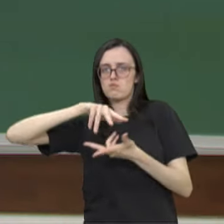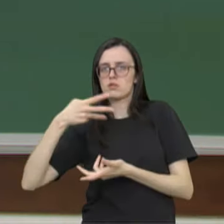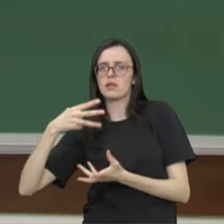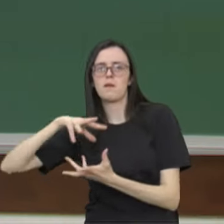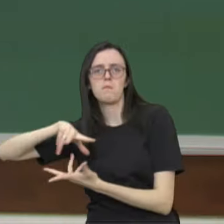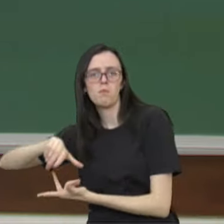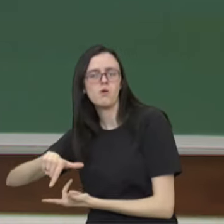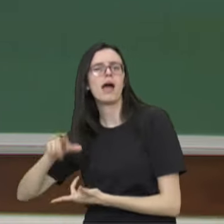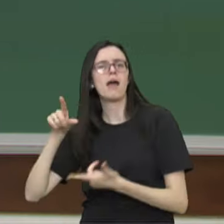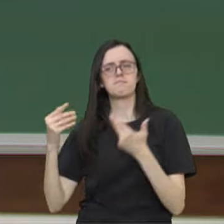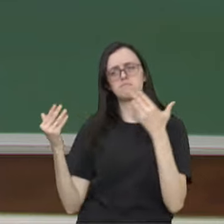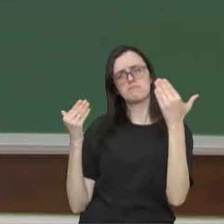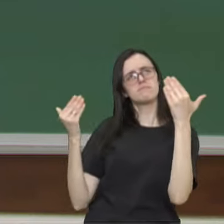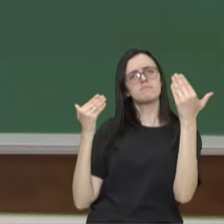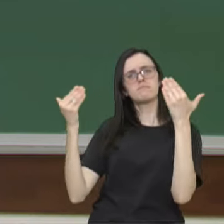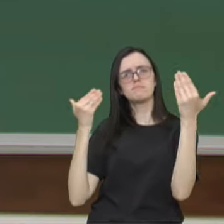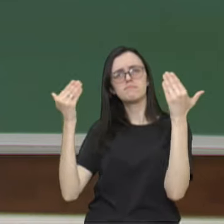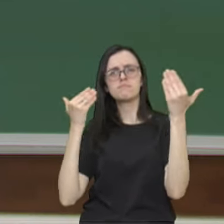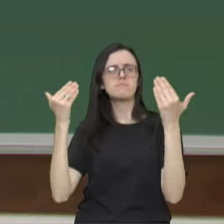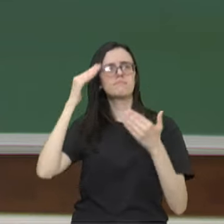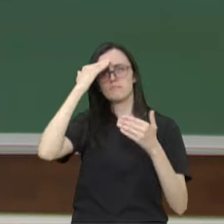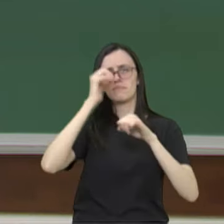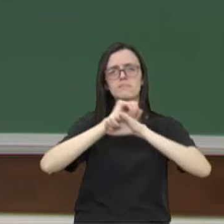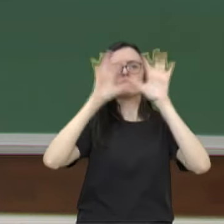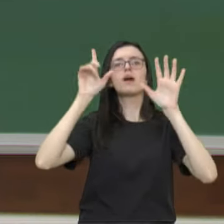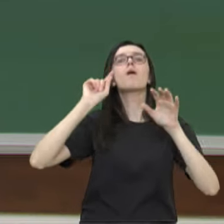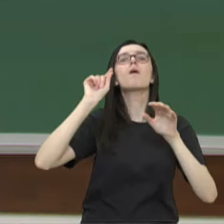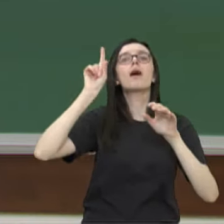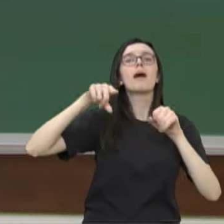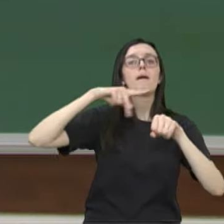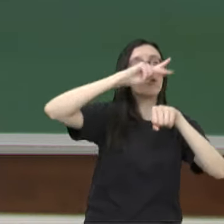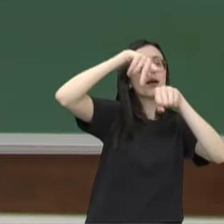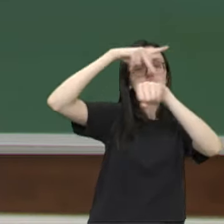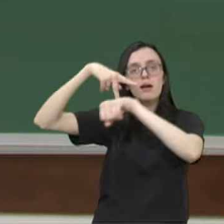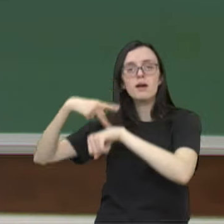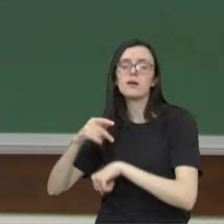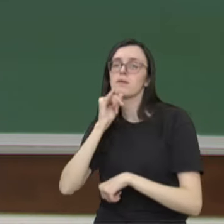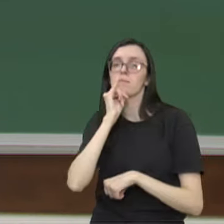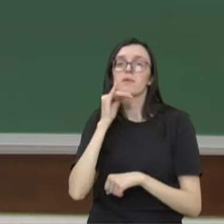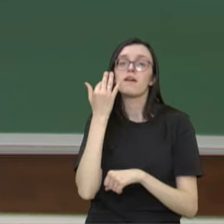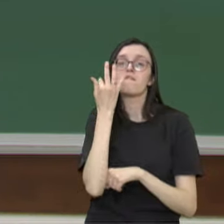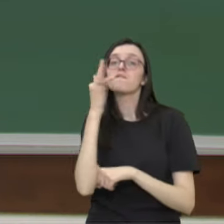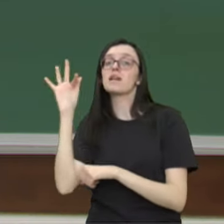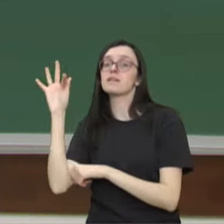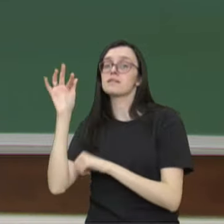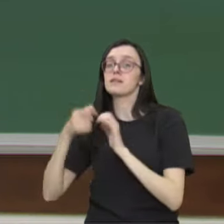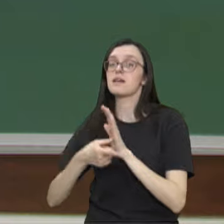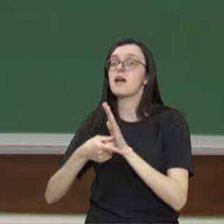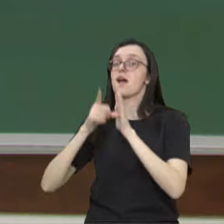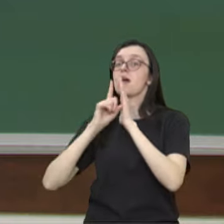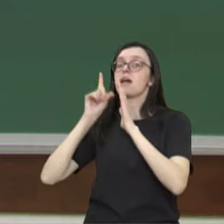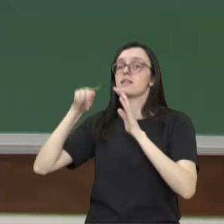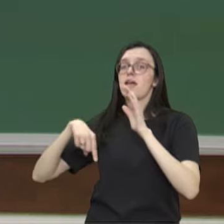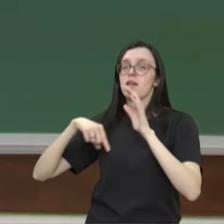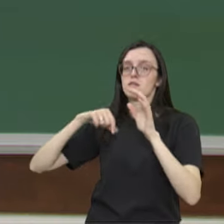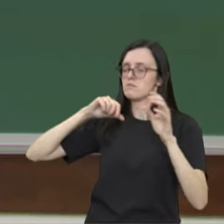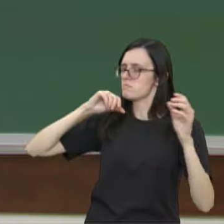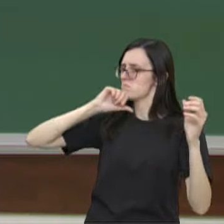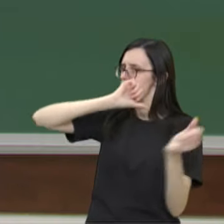principalmente fazendo uma relação, uma analogia com os países, com a França anterior à Revolução